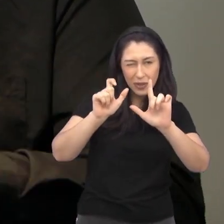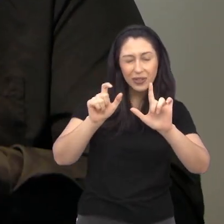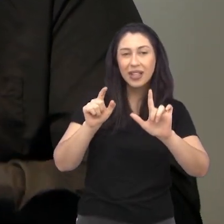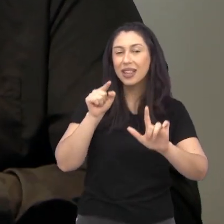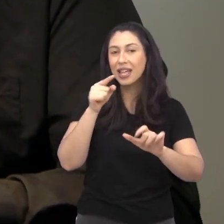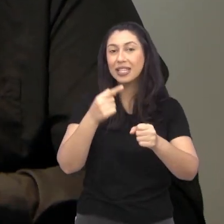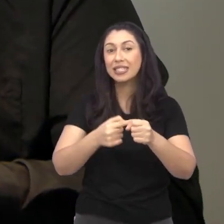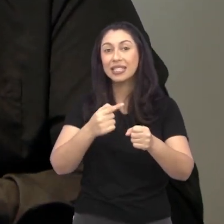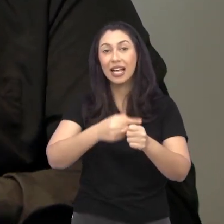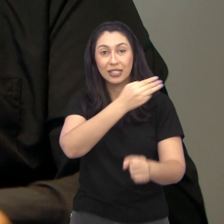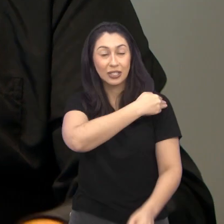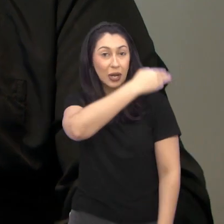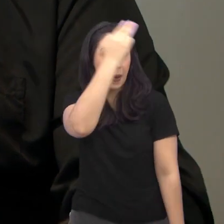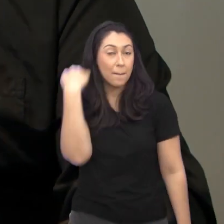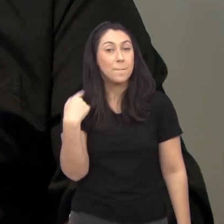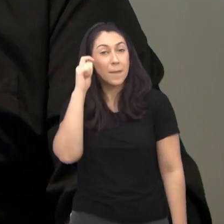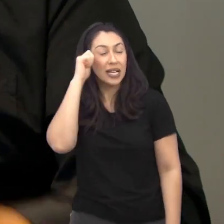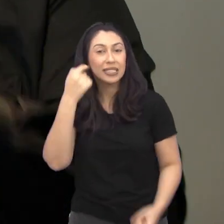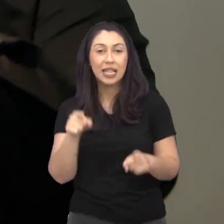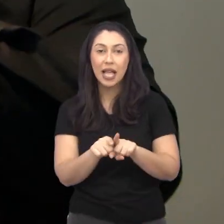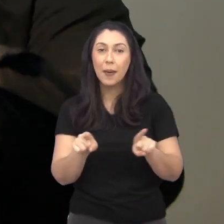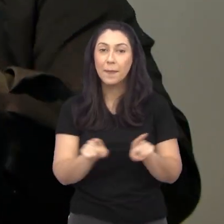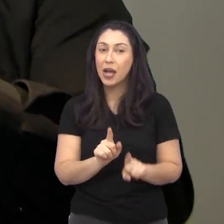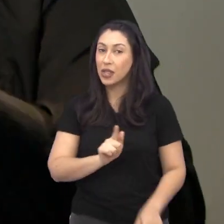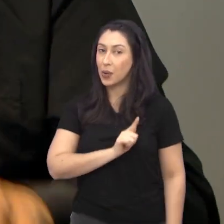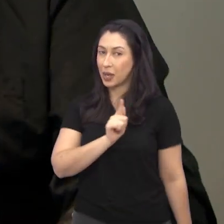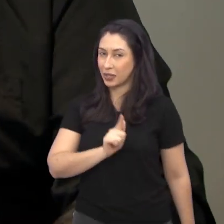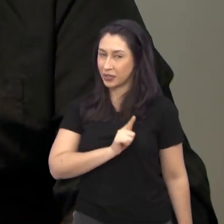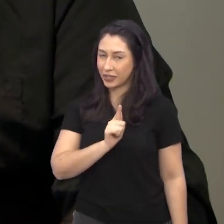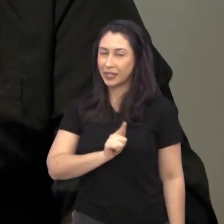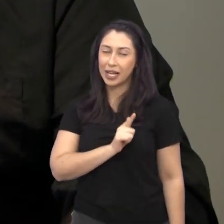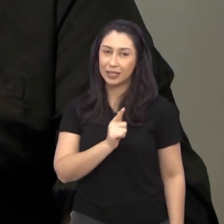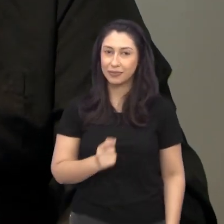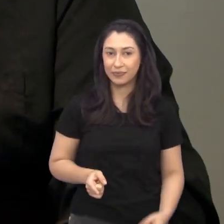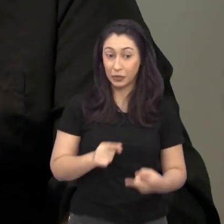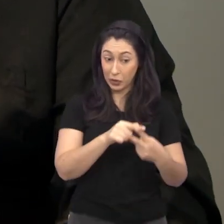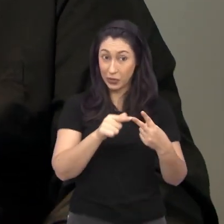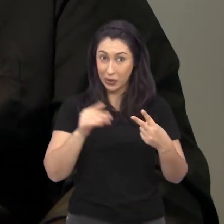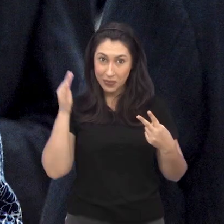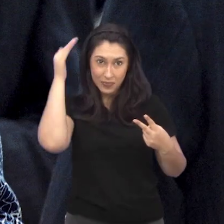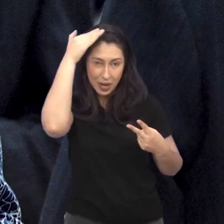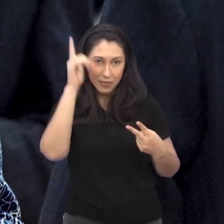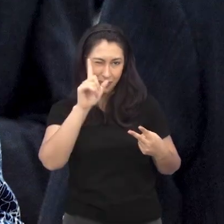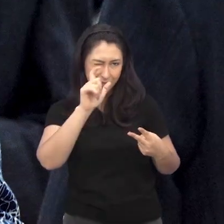XVI em Aparecida e em Guaratinguetá. Então são 2 papas já que eu fotografei.